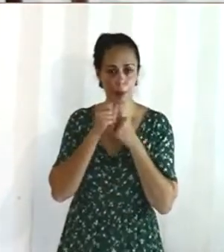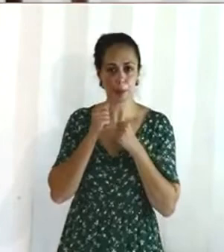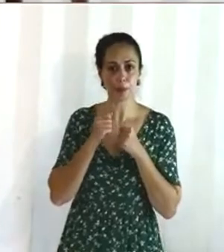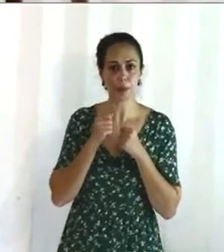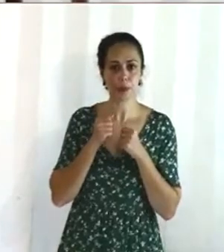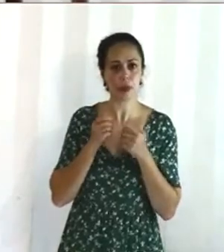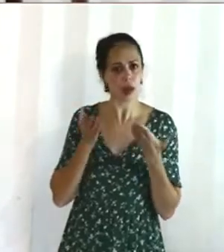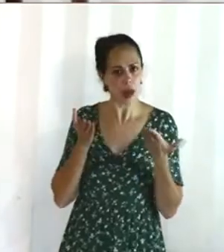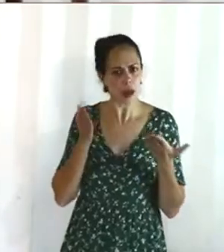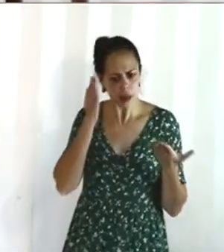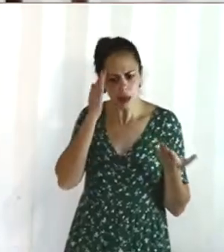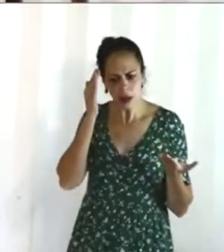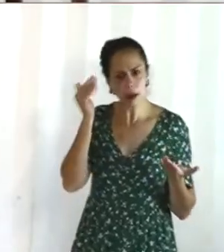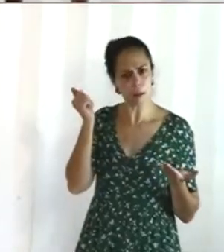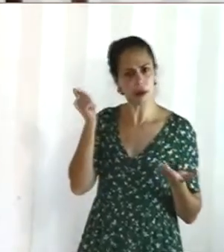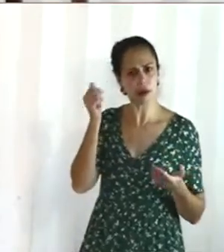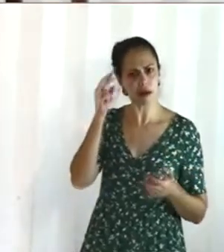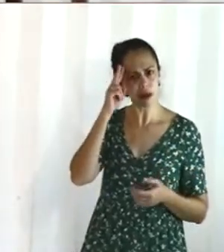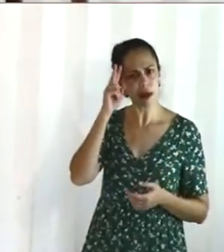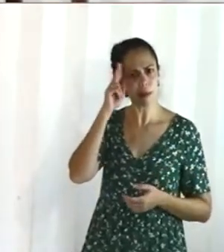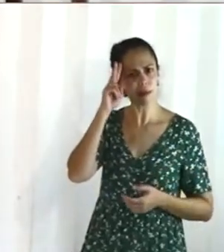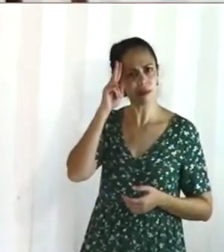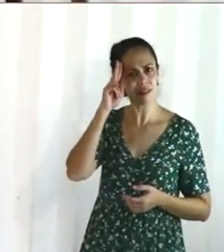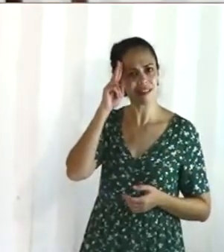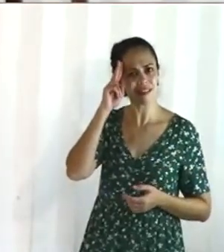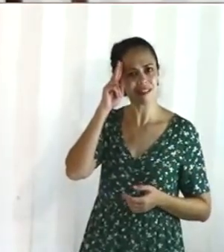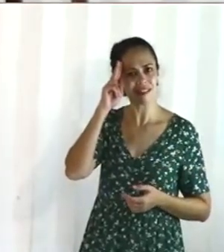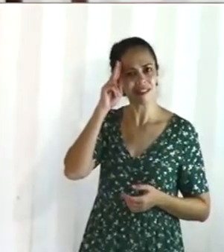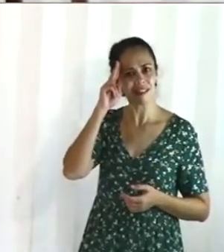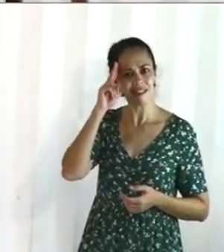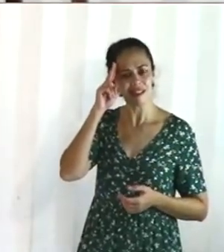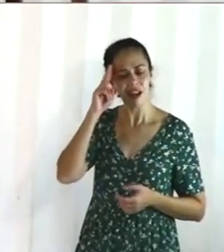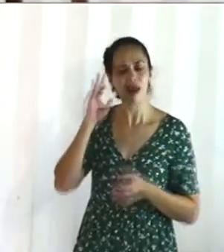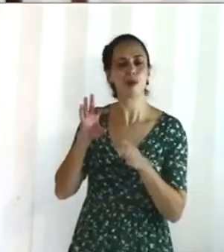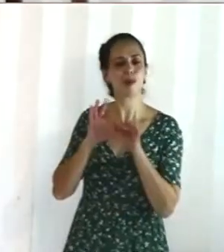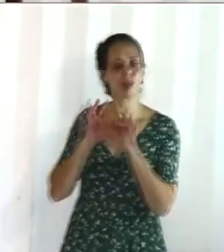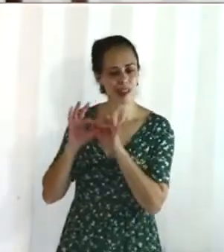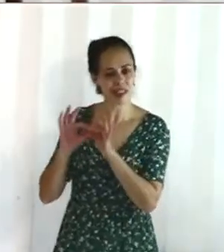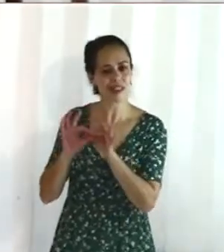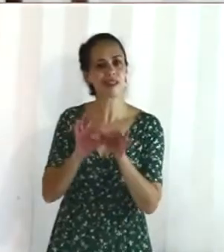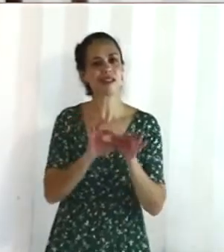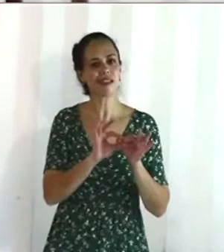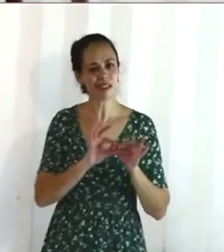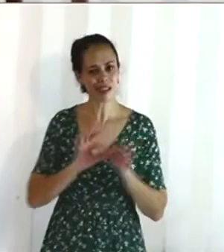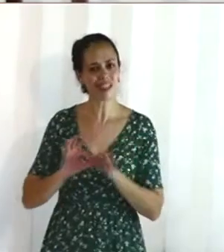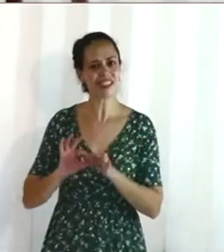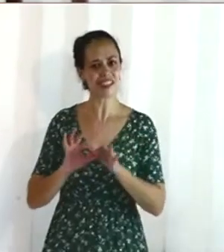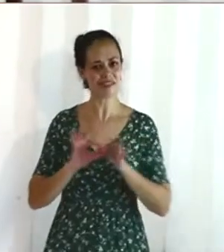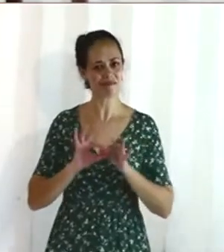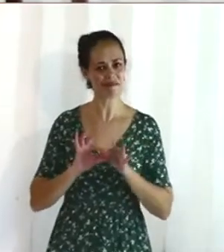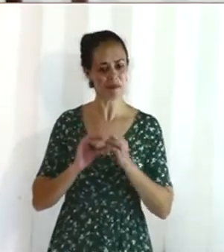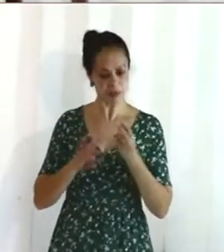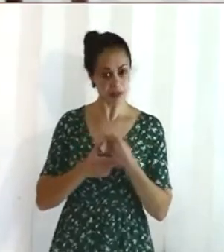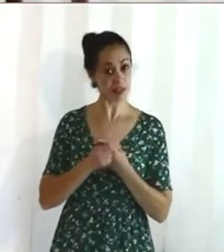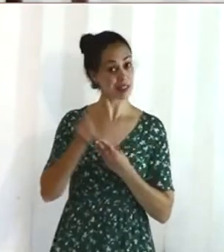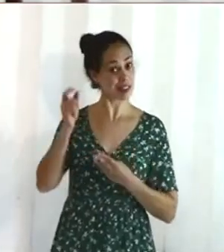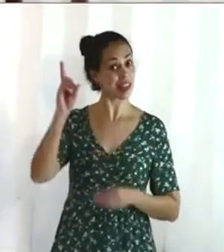dessa comunhão, nessa união que temos agora na Trindade